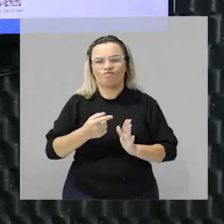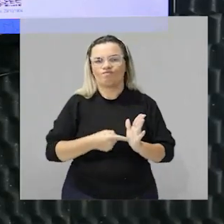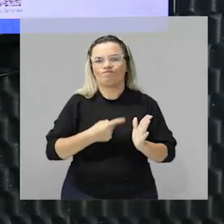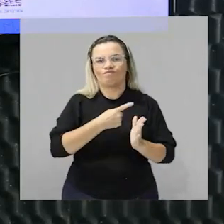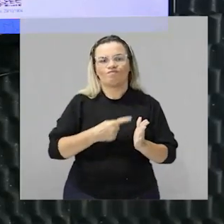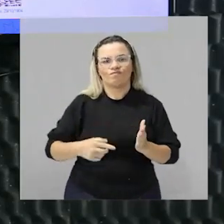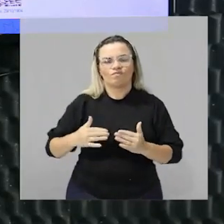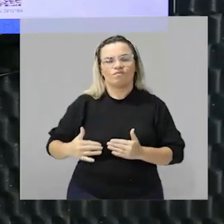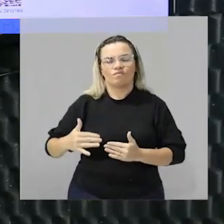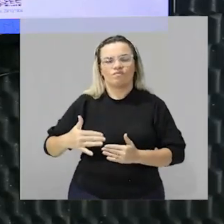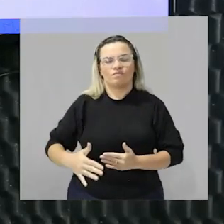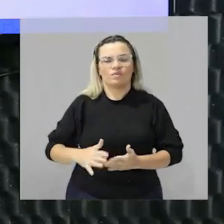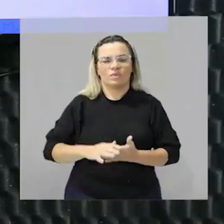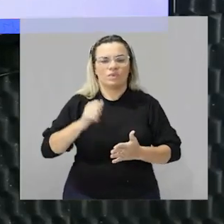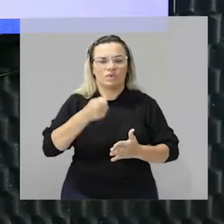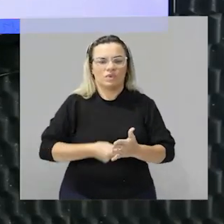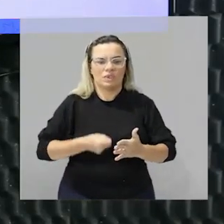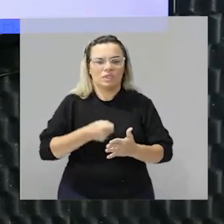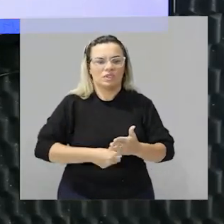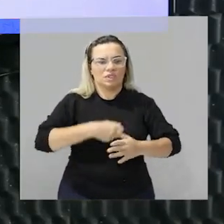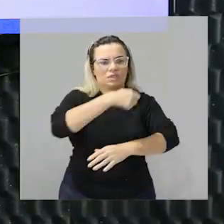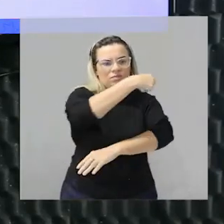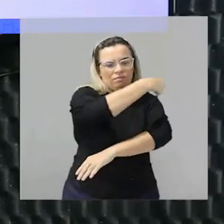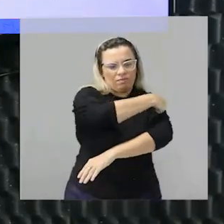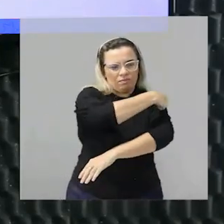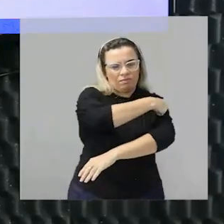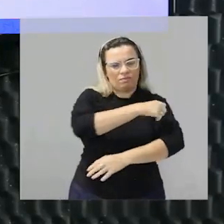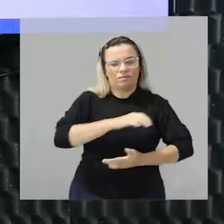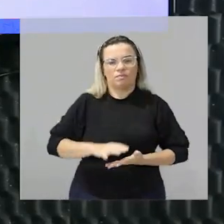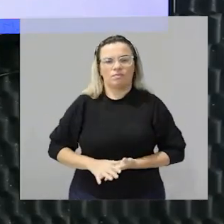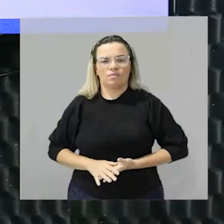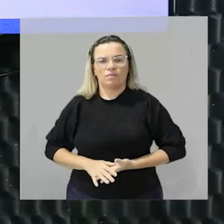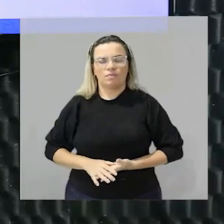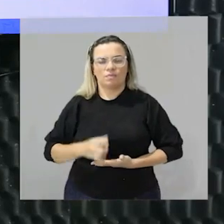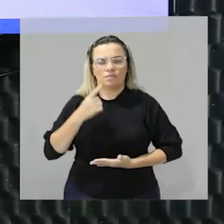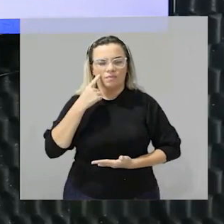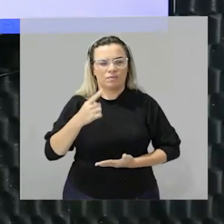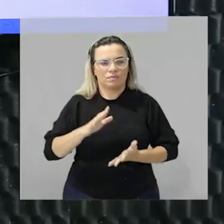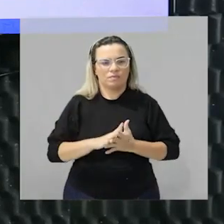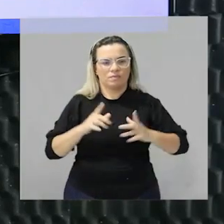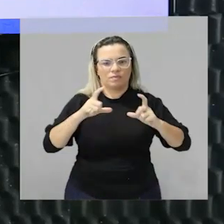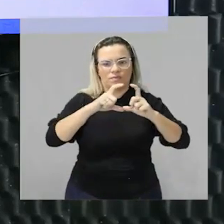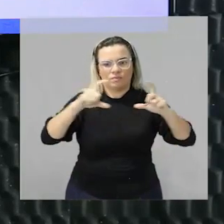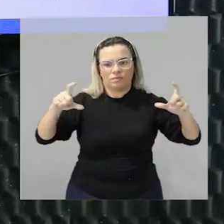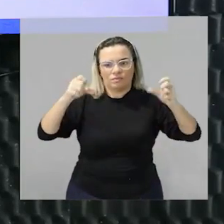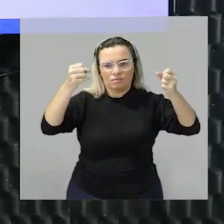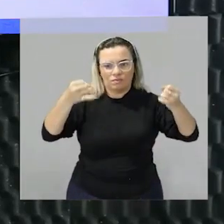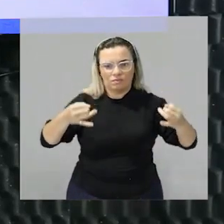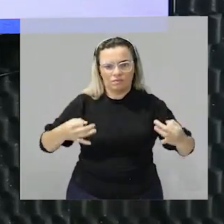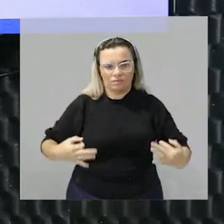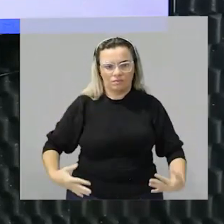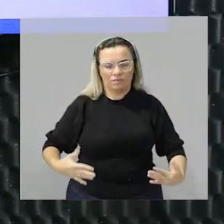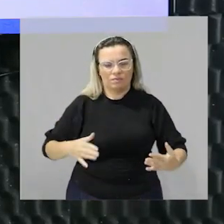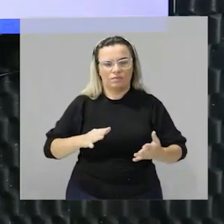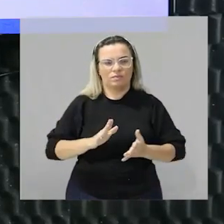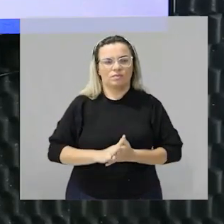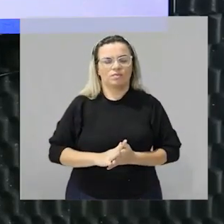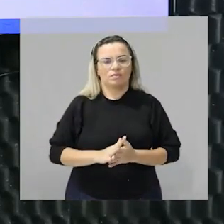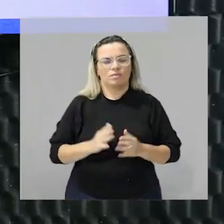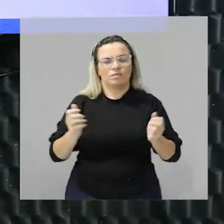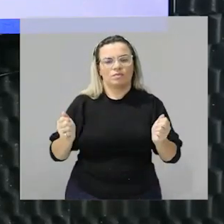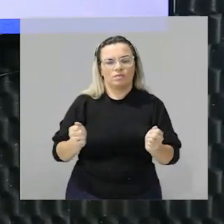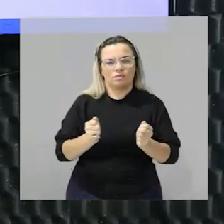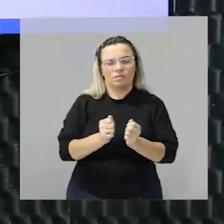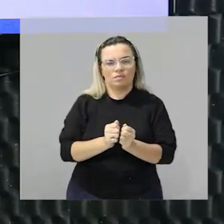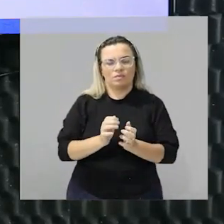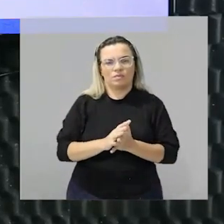da vacinação obrigatória. Então, olha só, e aí vem o pequeno fragmento aqui, logo acompanhado